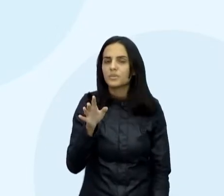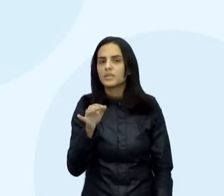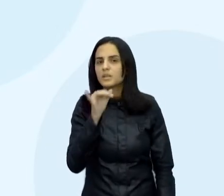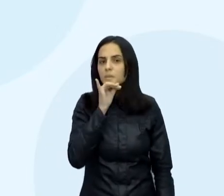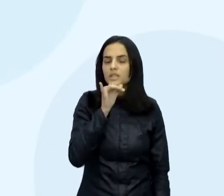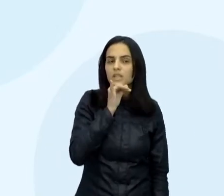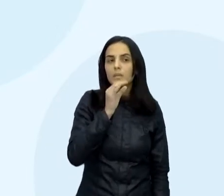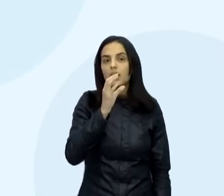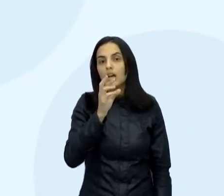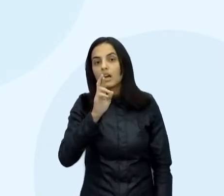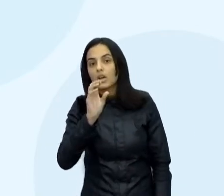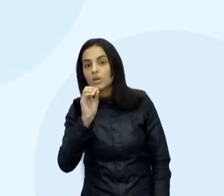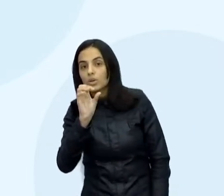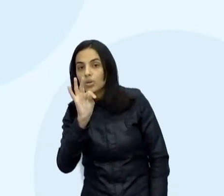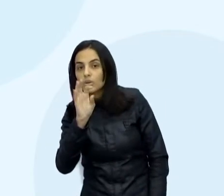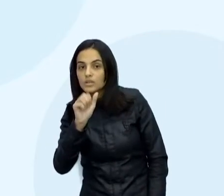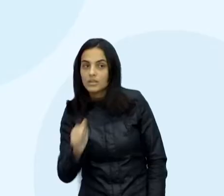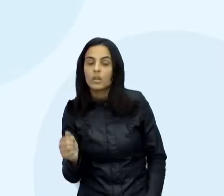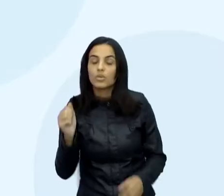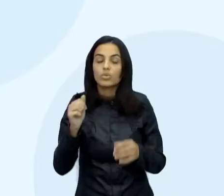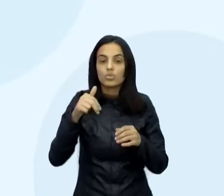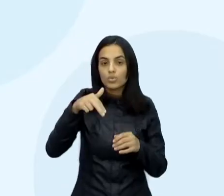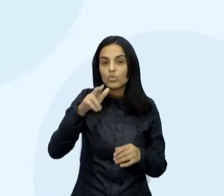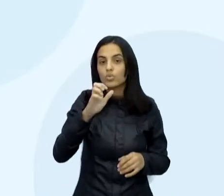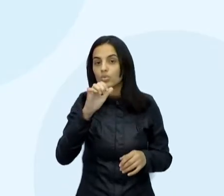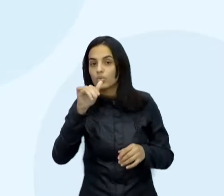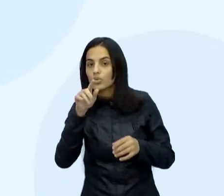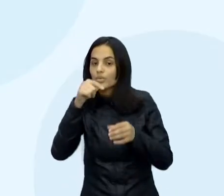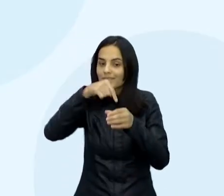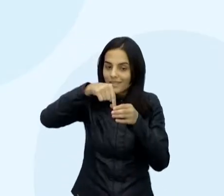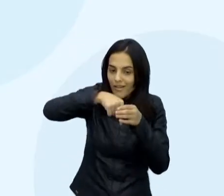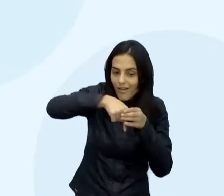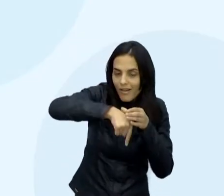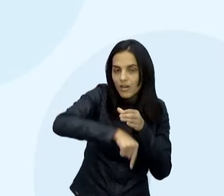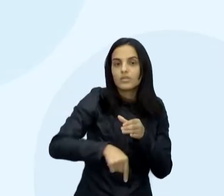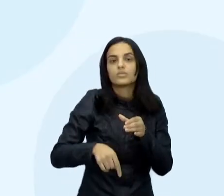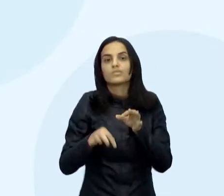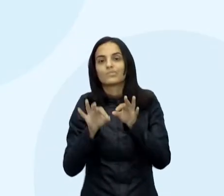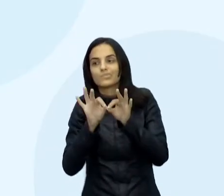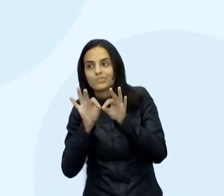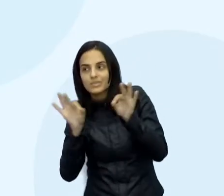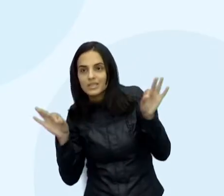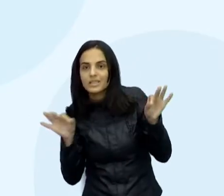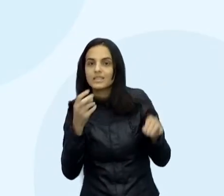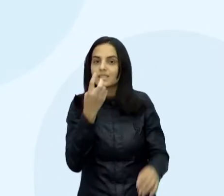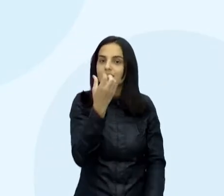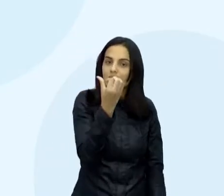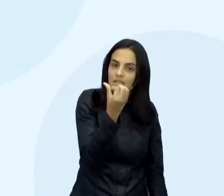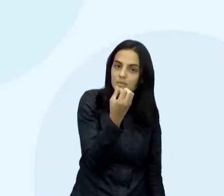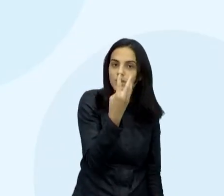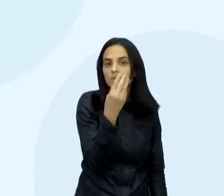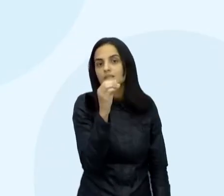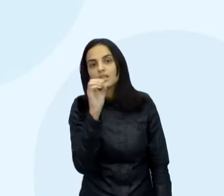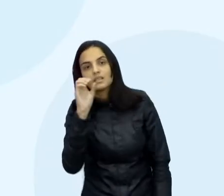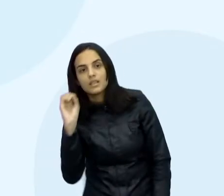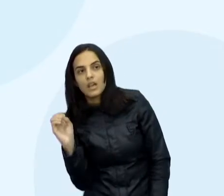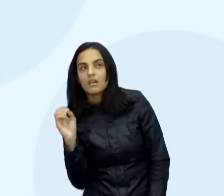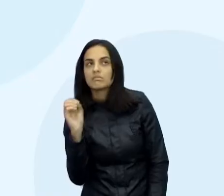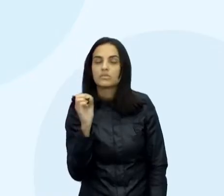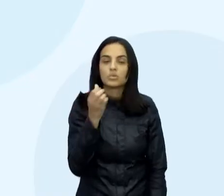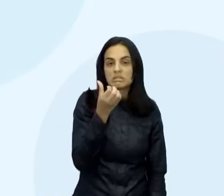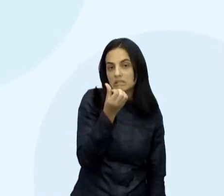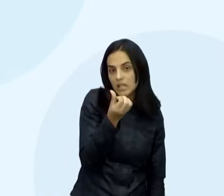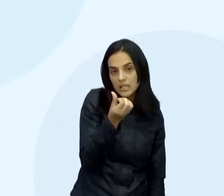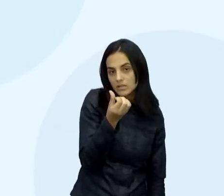a crosta e o núcleo interno a distância aí gira em torno de 6.300, 6.000, né, e